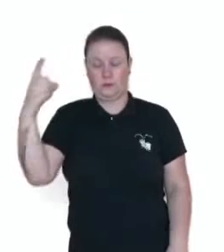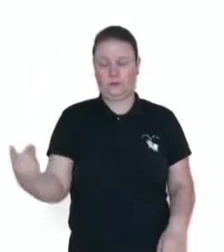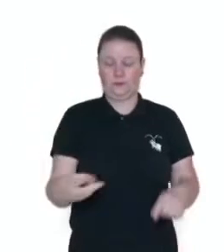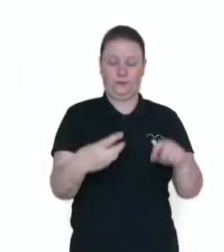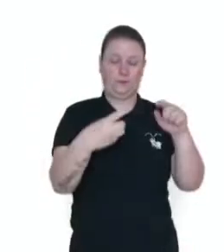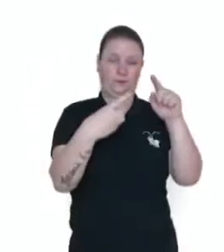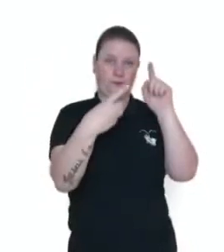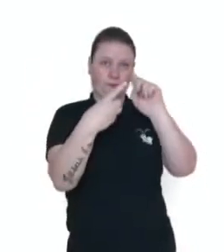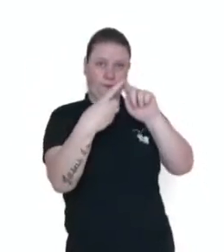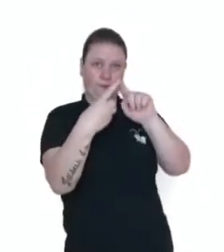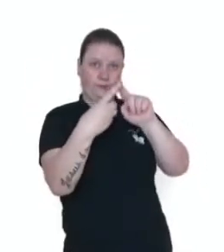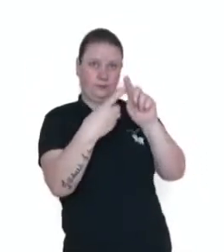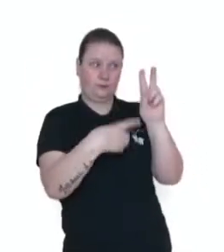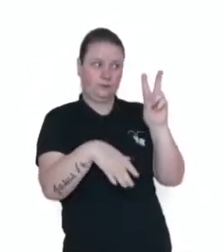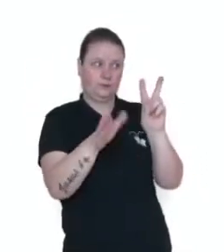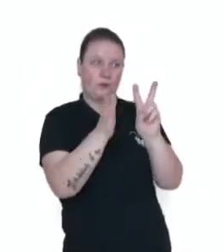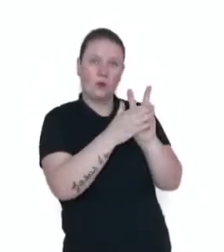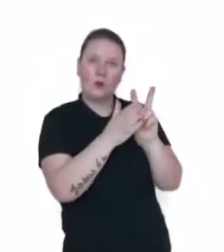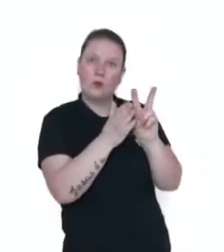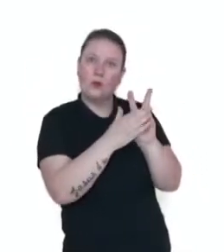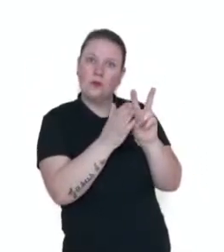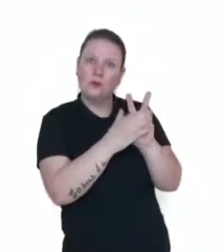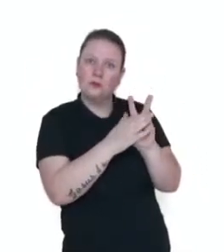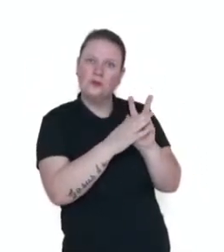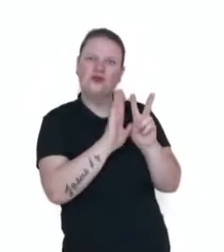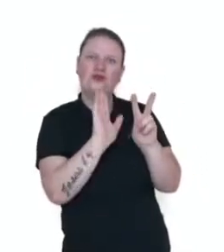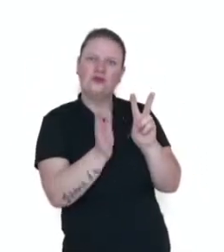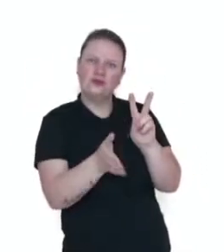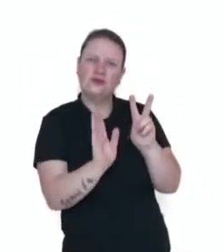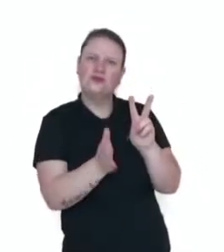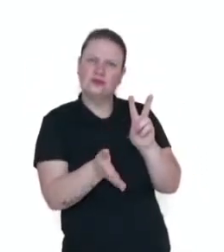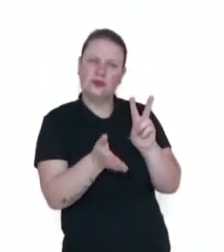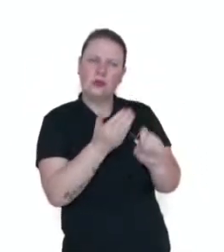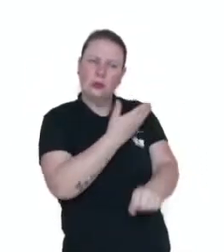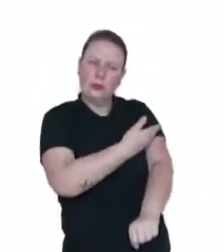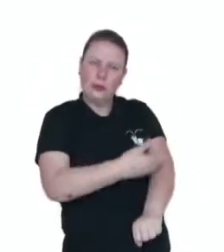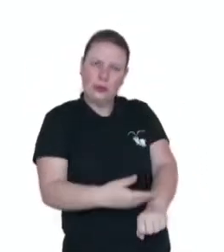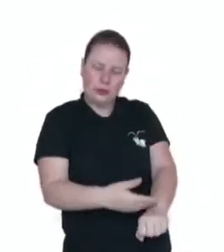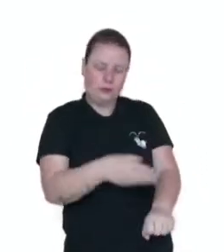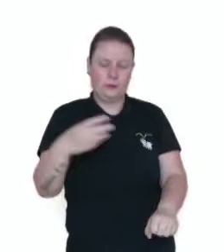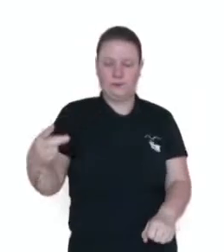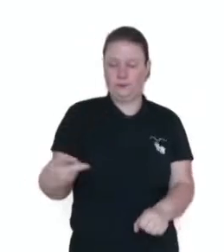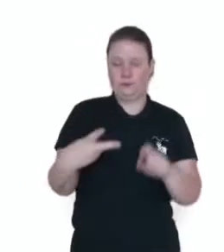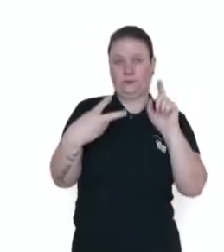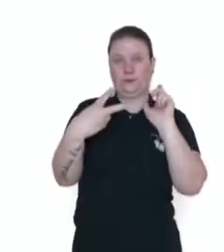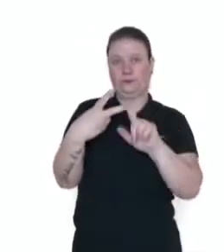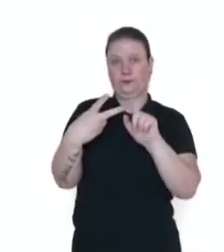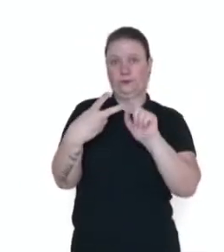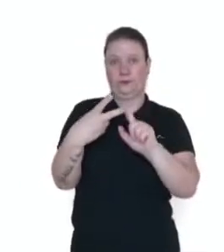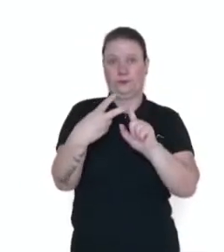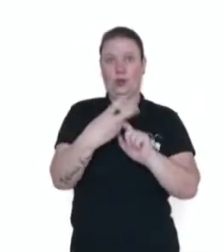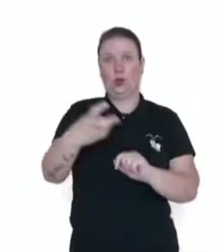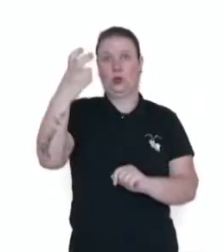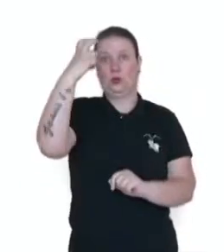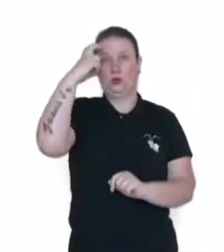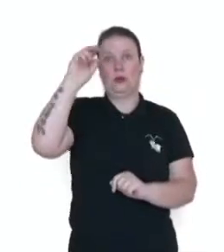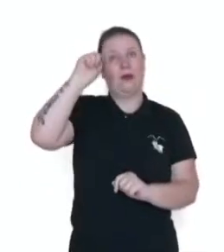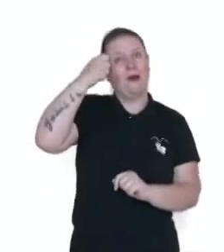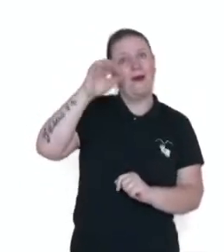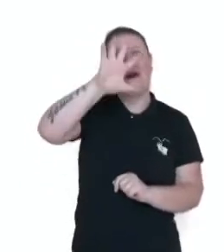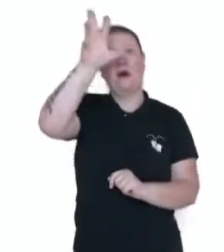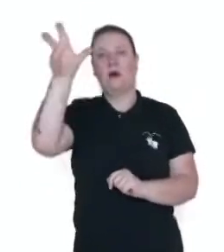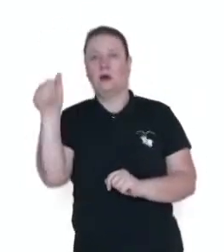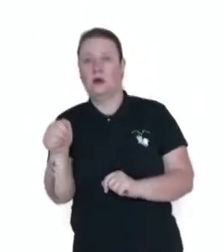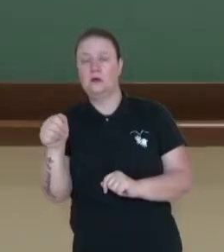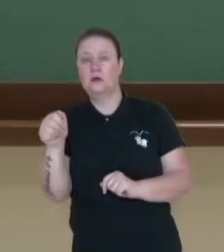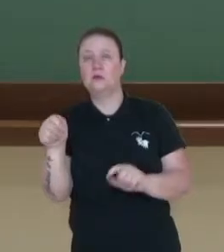os povos originários que já habitavam o nosso território, a cultura africana, os africanos e africanas